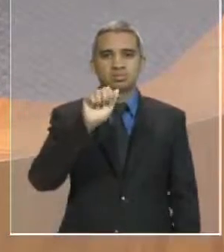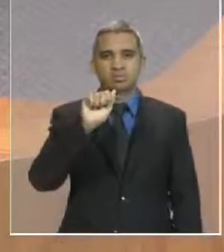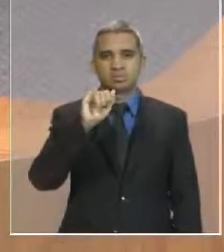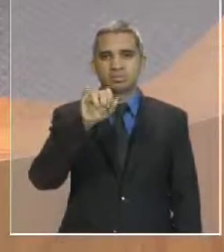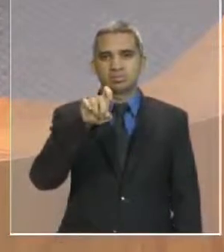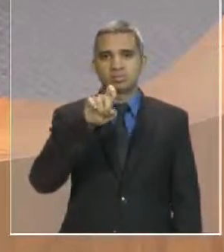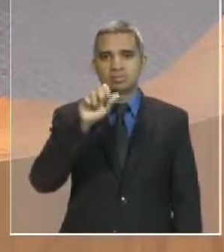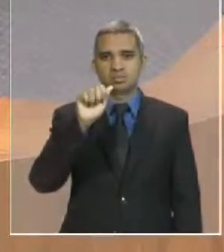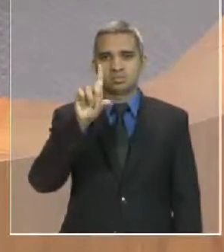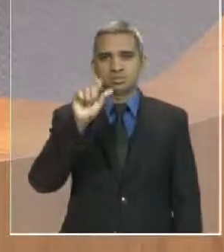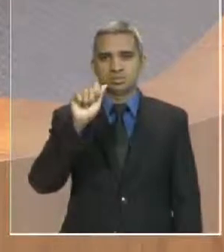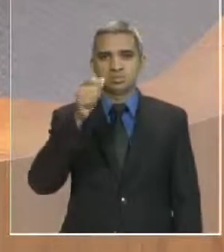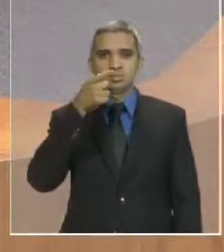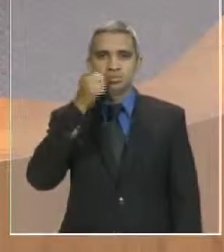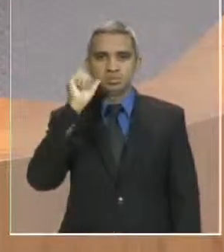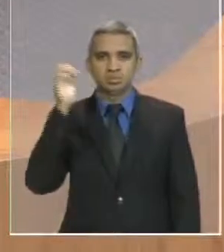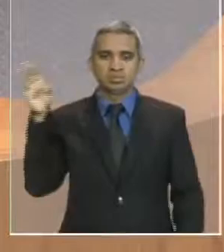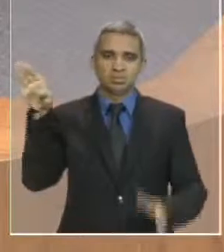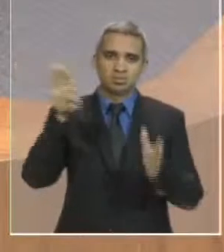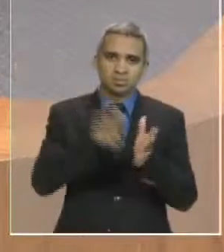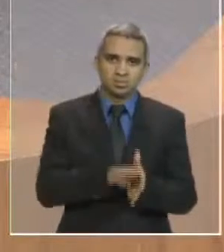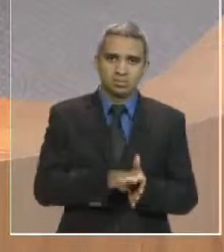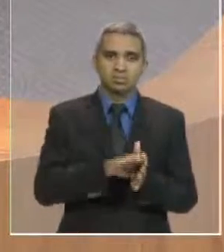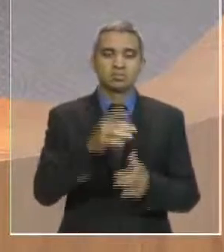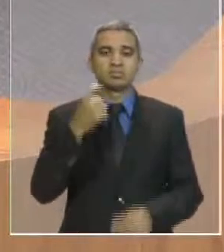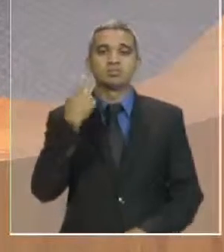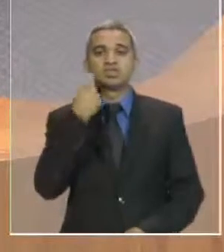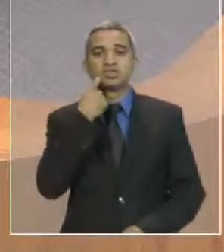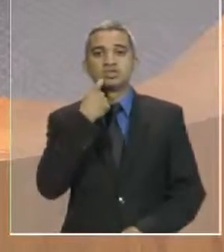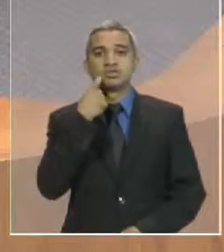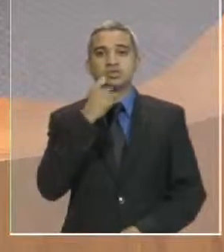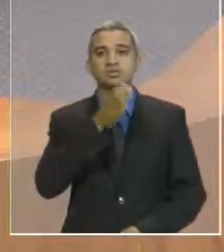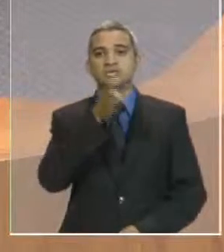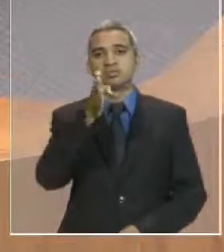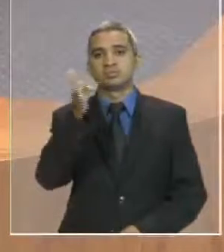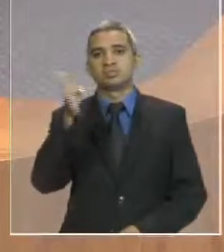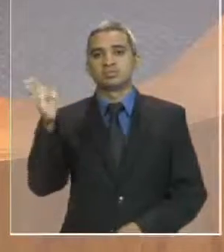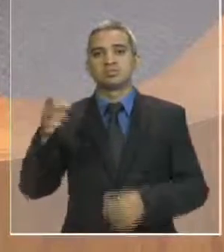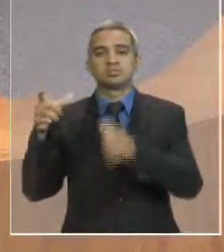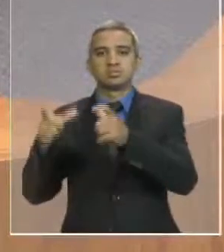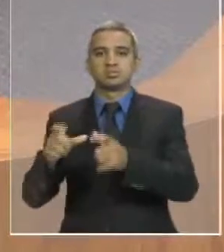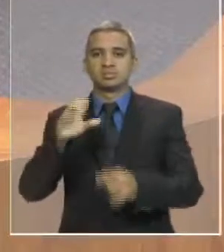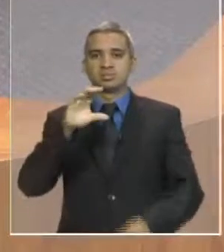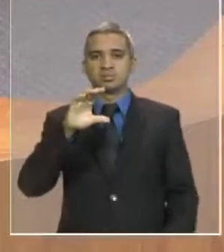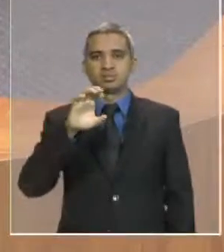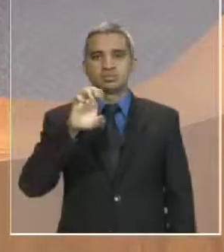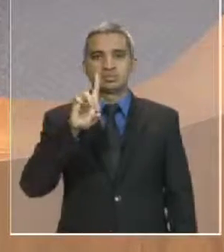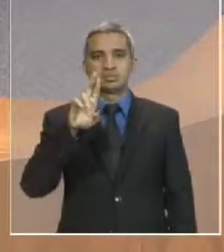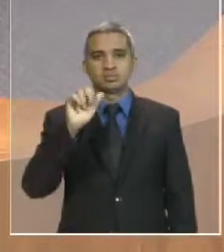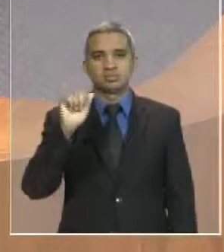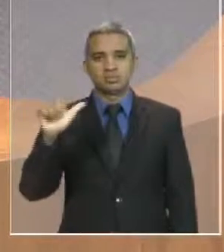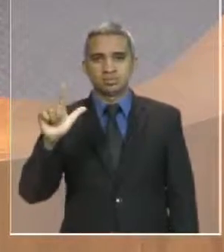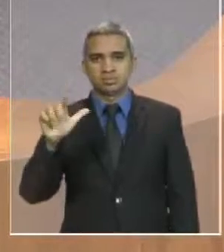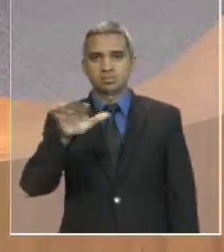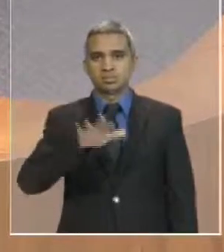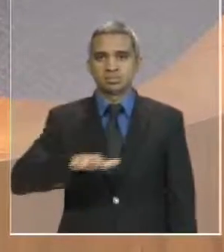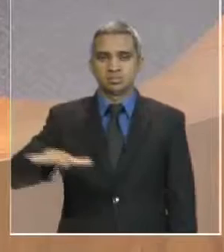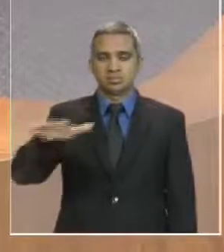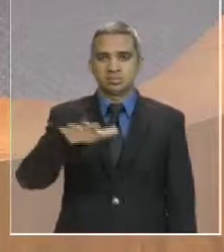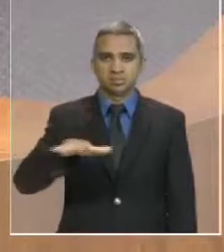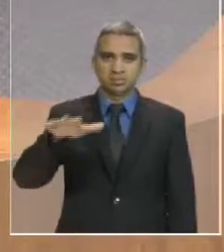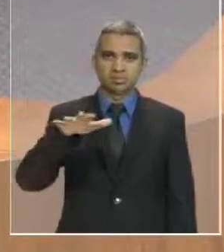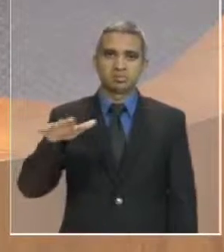Cheguei ontem. Desde sexta-feira eu estava aqui na região aqui do Cedral, na região de